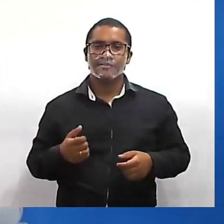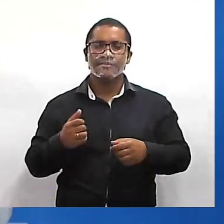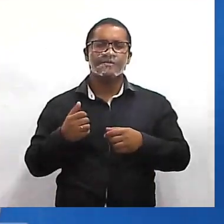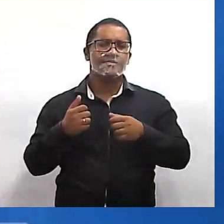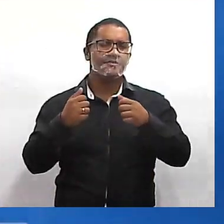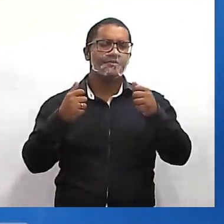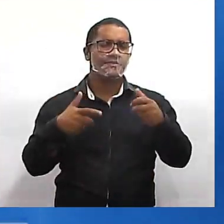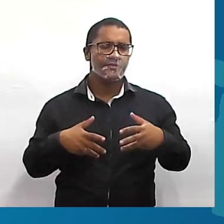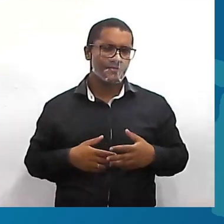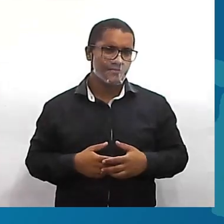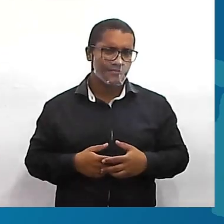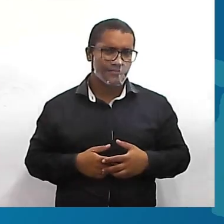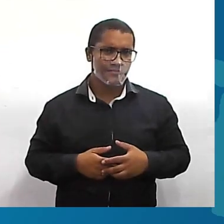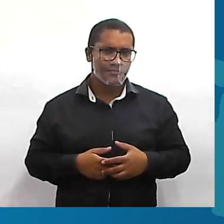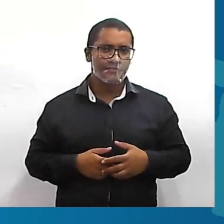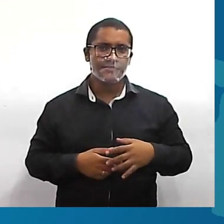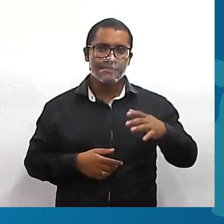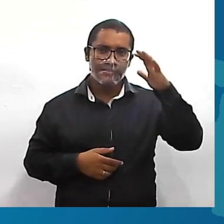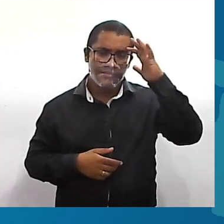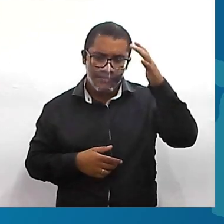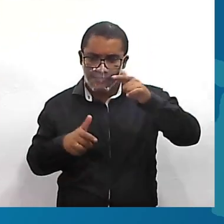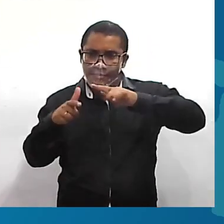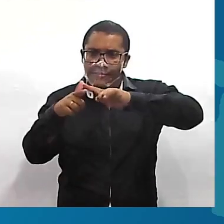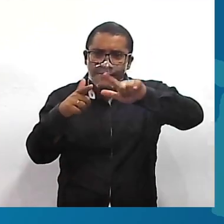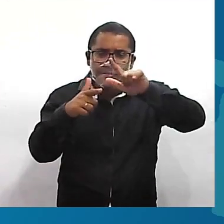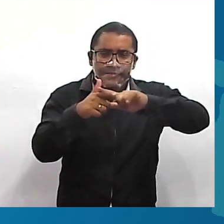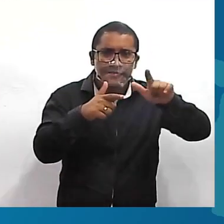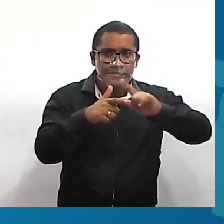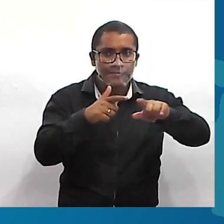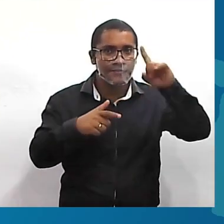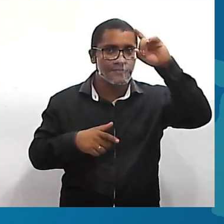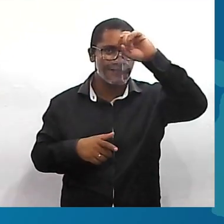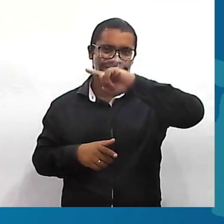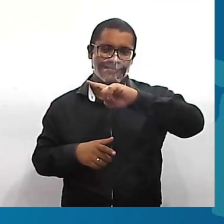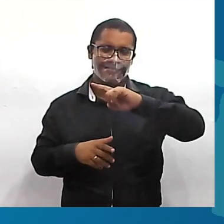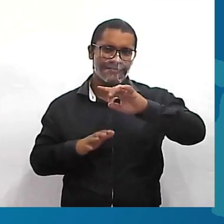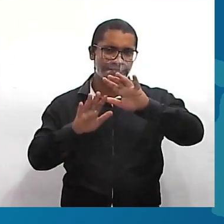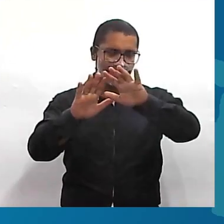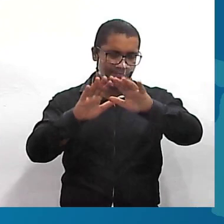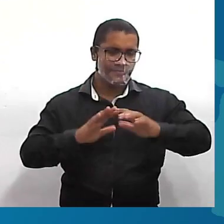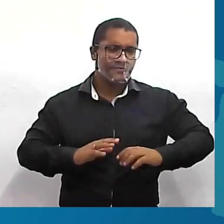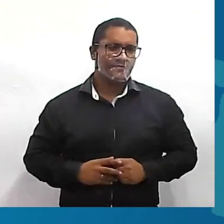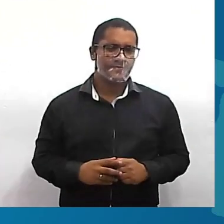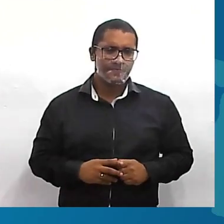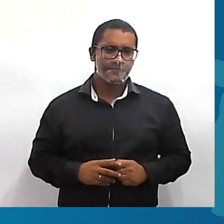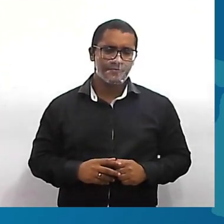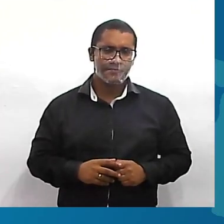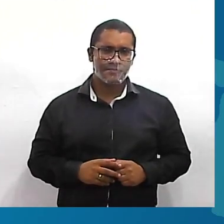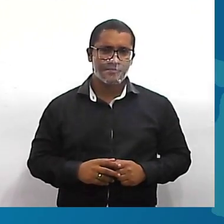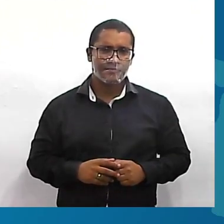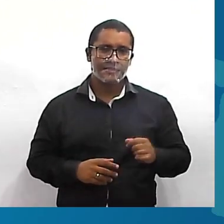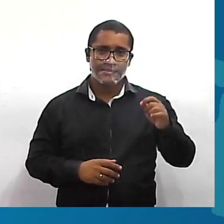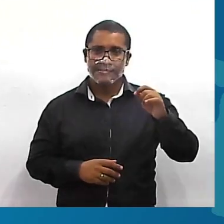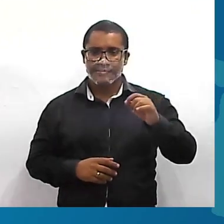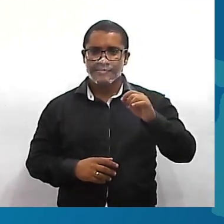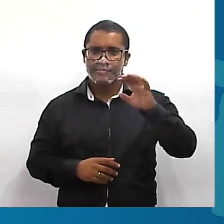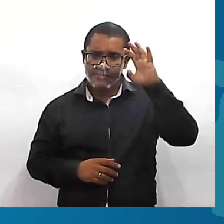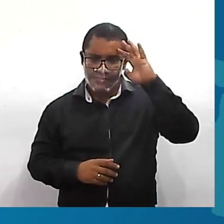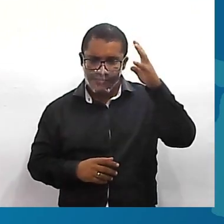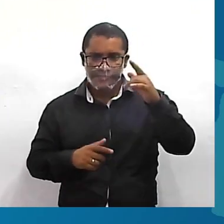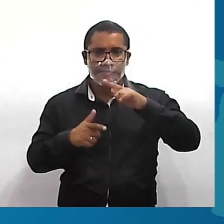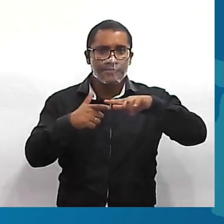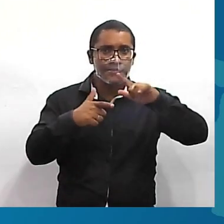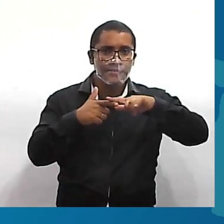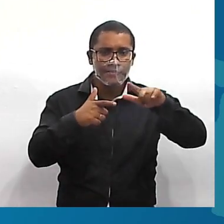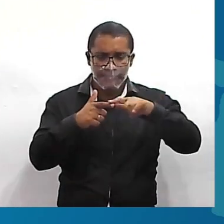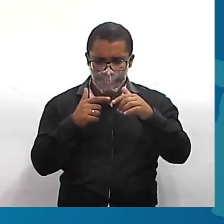seguinte: solução de problemas complexos. Vamos lá. A resolução de problemas é